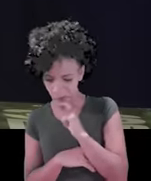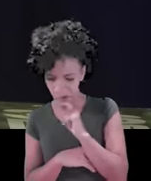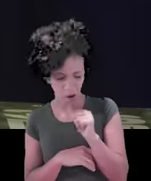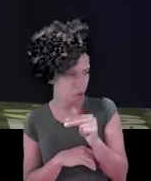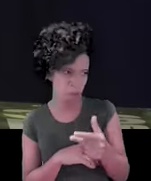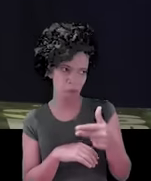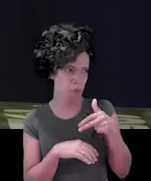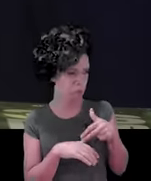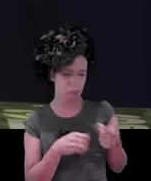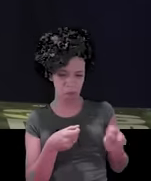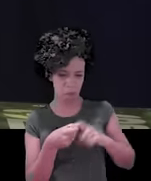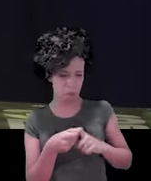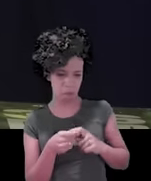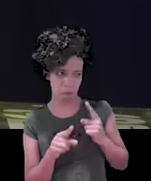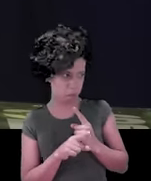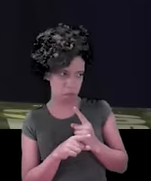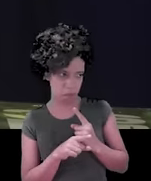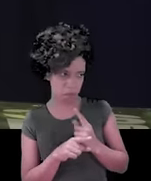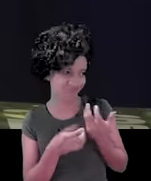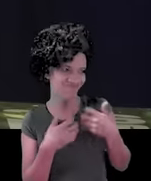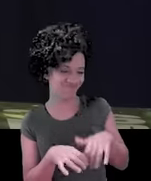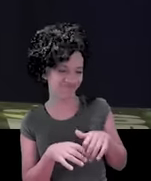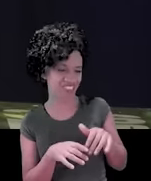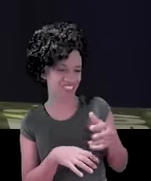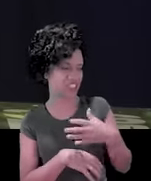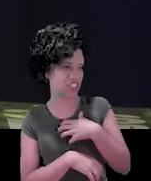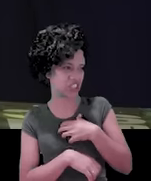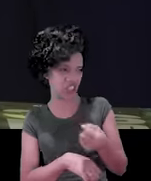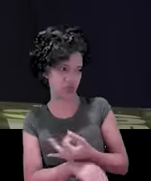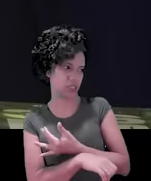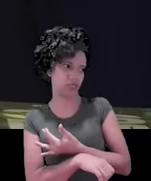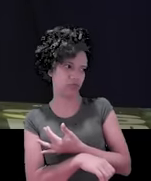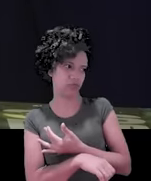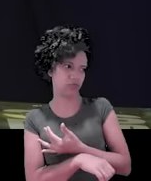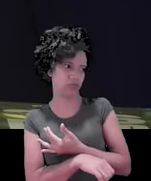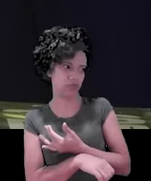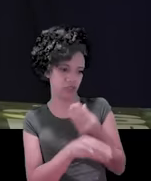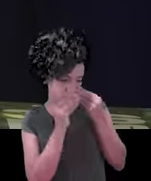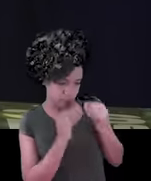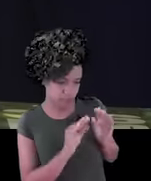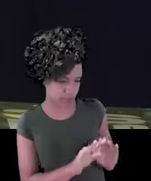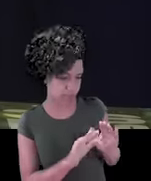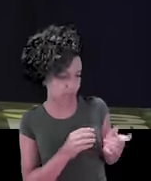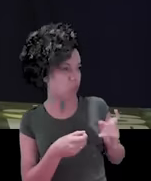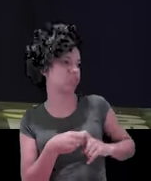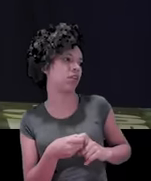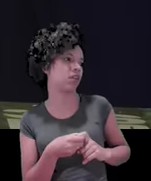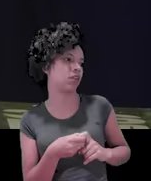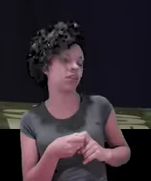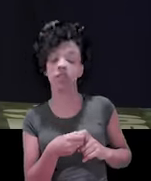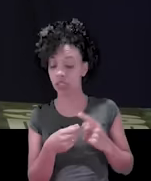o e nunca mais olhar passa no sentido contrário eu não queria sentir aquele sentimento que eu que eu senti o senhor ajuda a rota para ir de novo